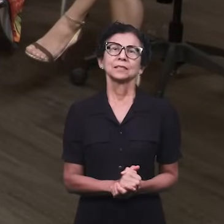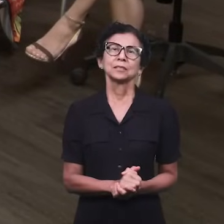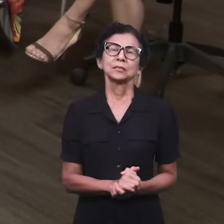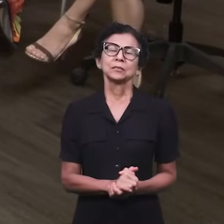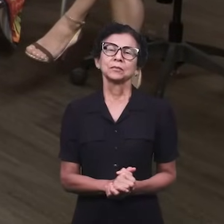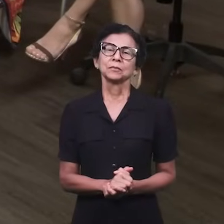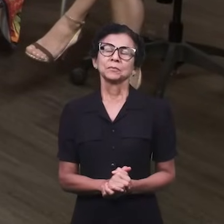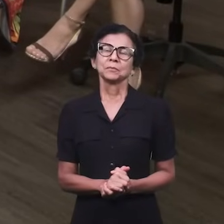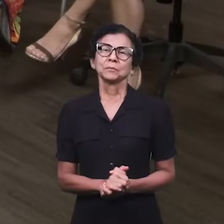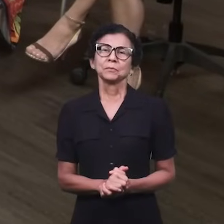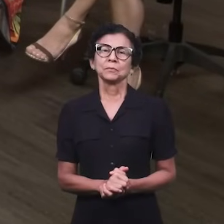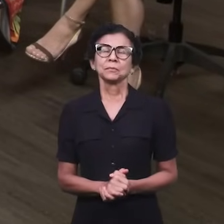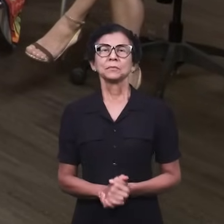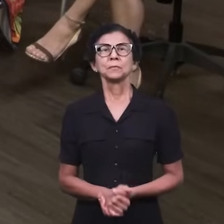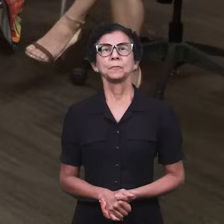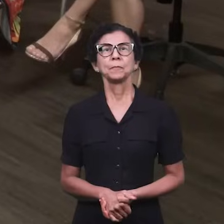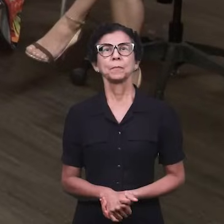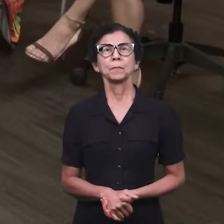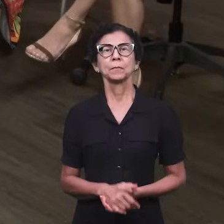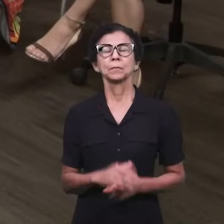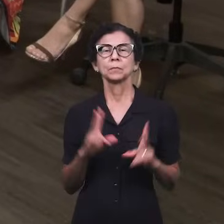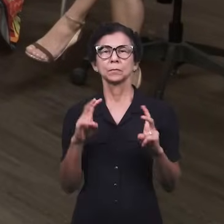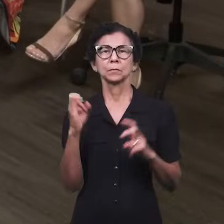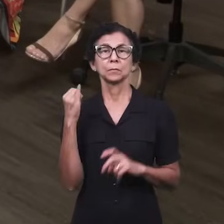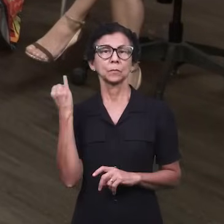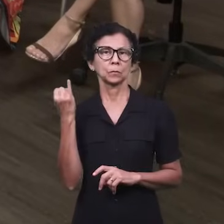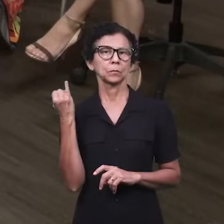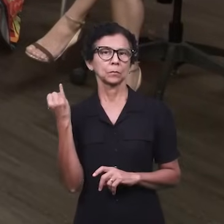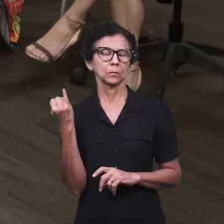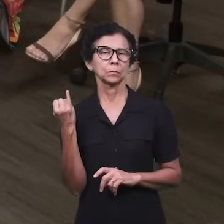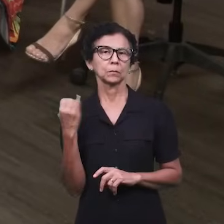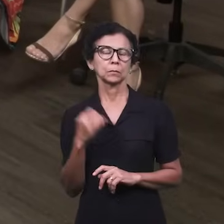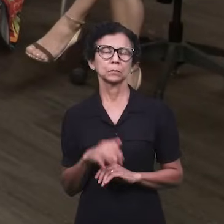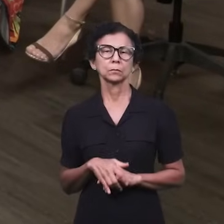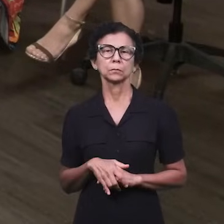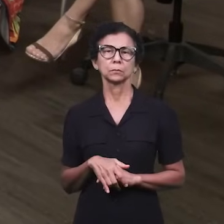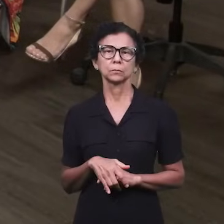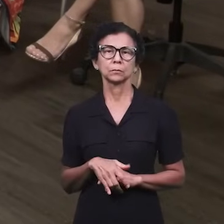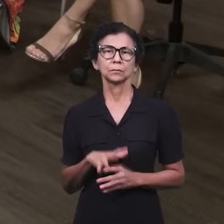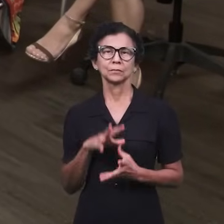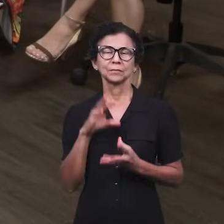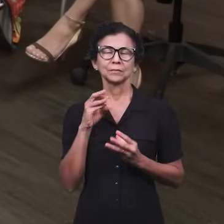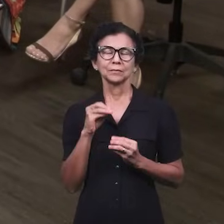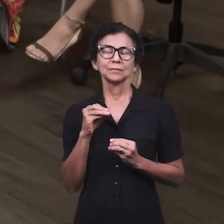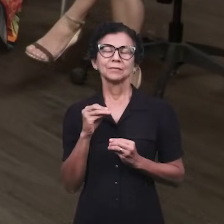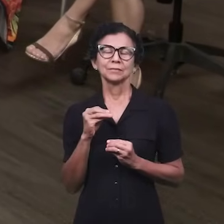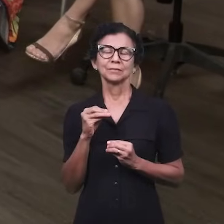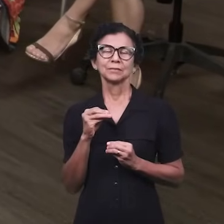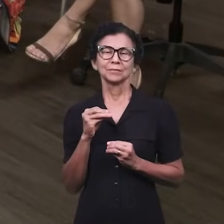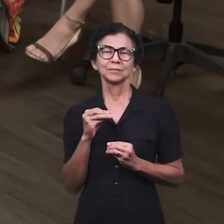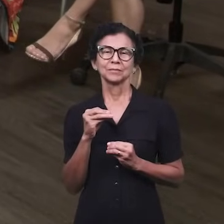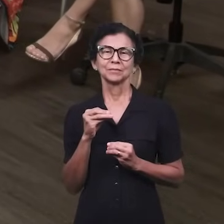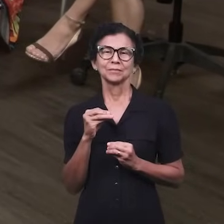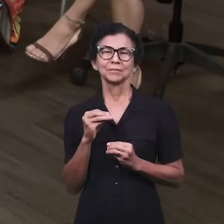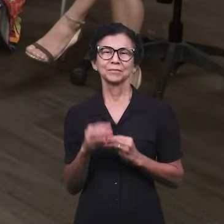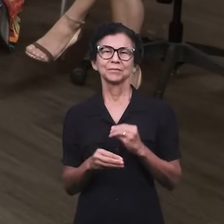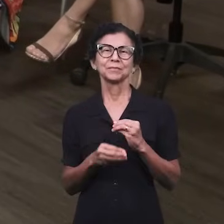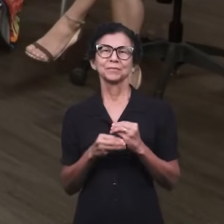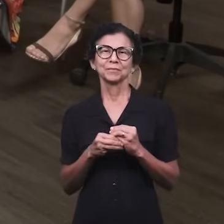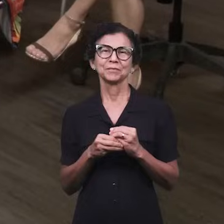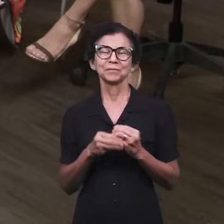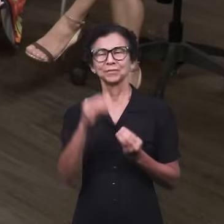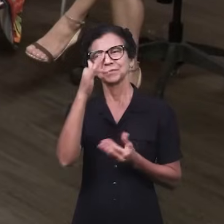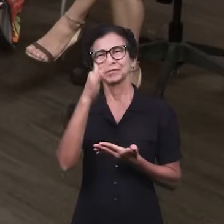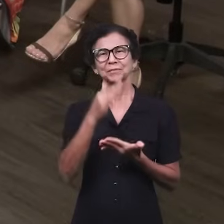e principalmente um tema tão importante como esse que edifica tanto a nossa alma que é a palavra de Deus